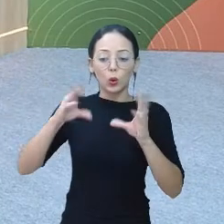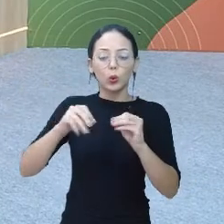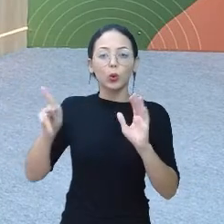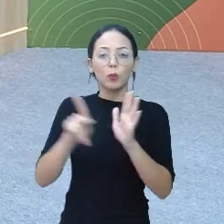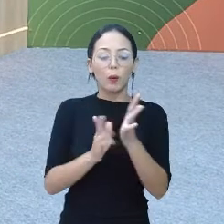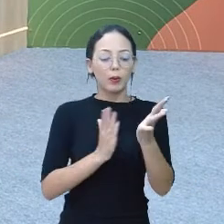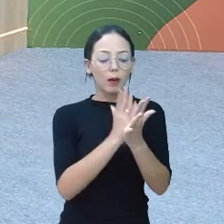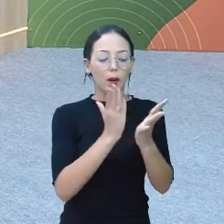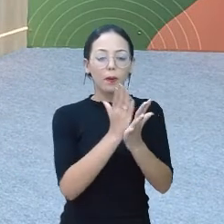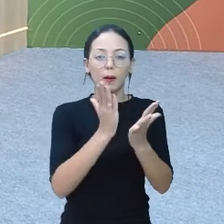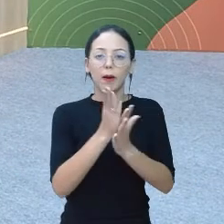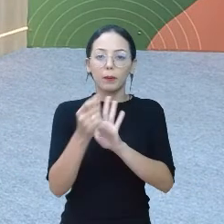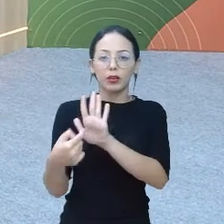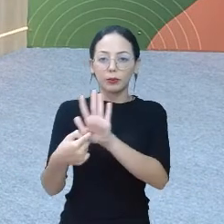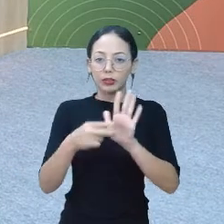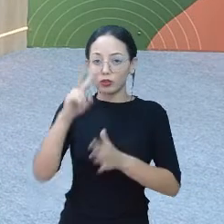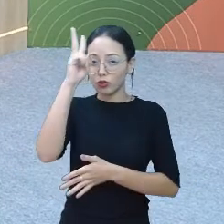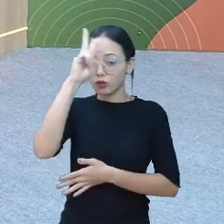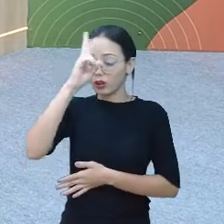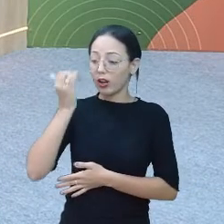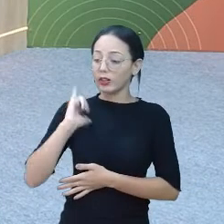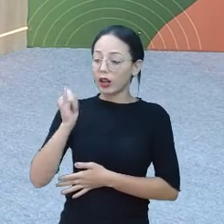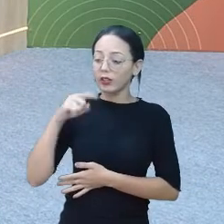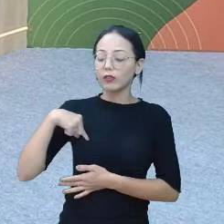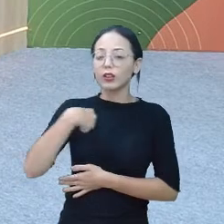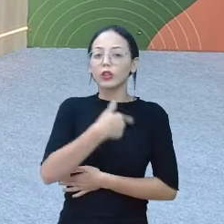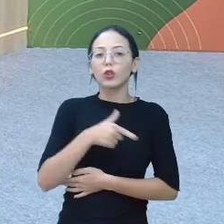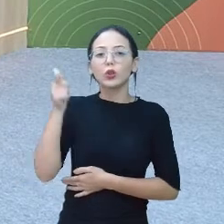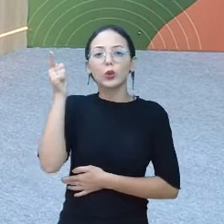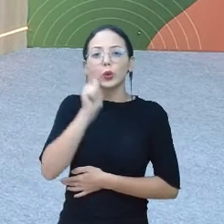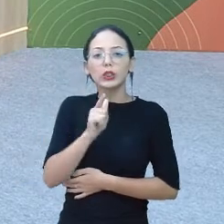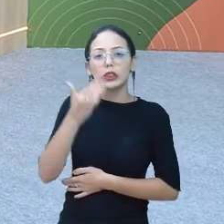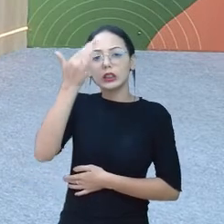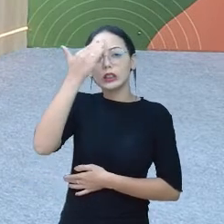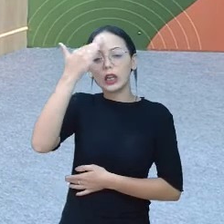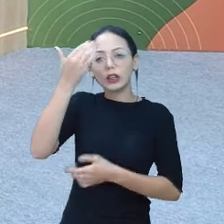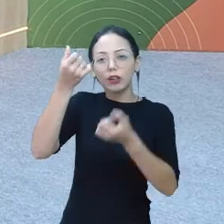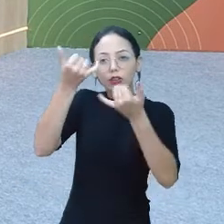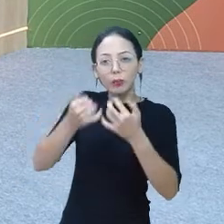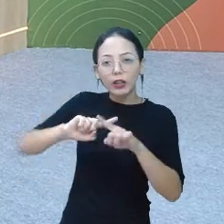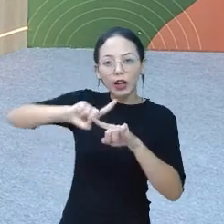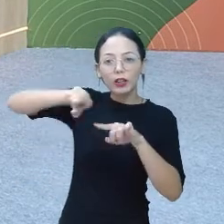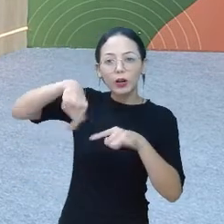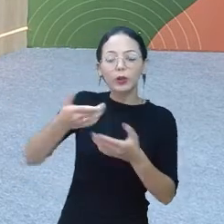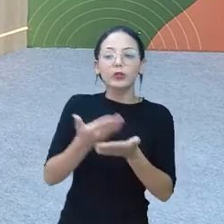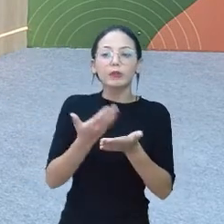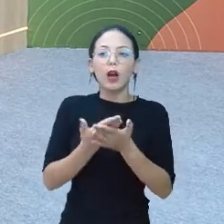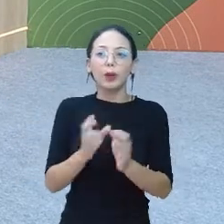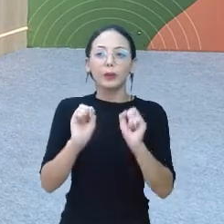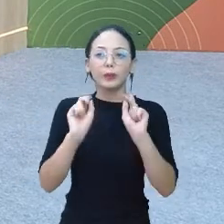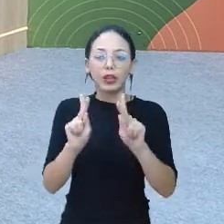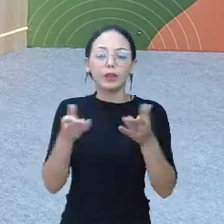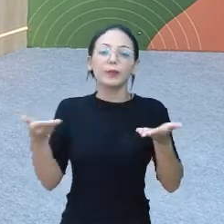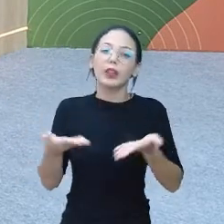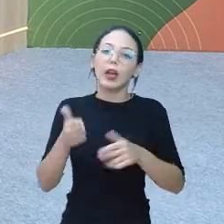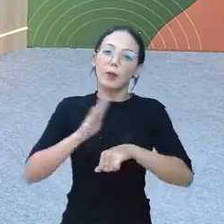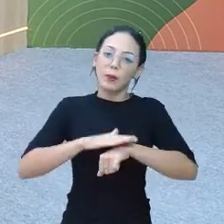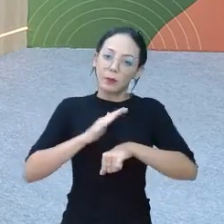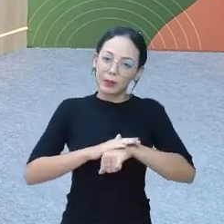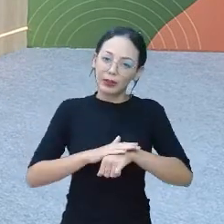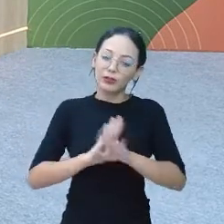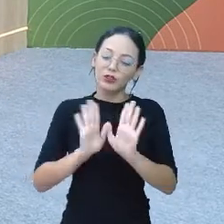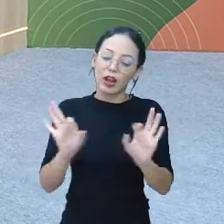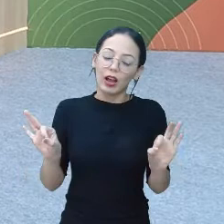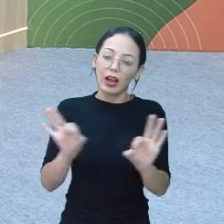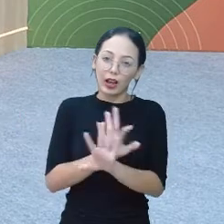que representa as histórias narrativas, que a gente vai conseguir explorar um pouquinho na próxima aula, tá certo? E é isso, gente, eu vou ficando por